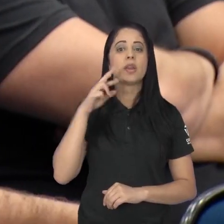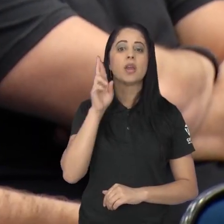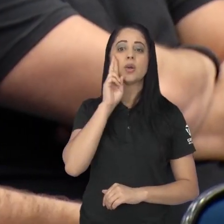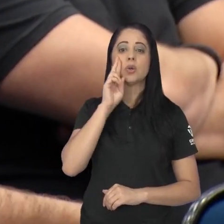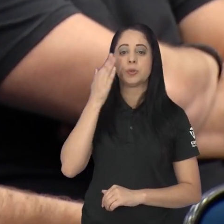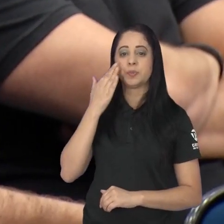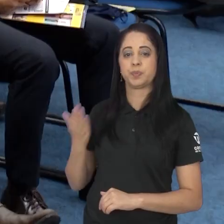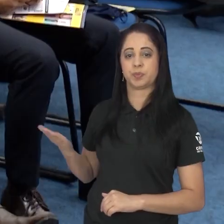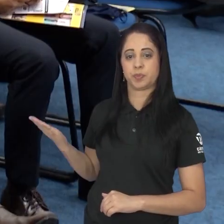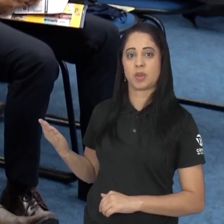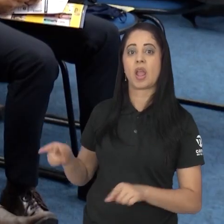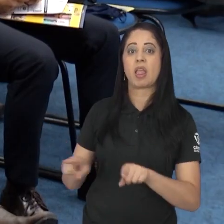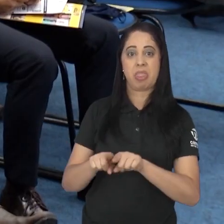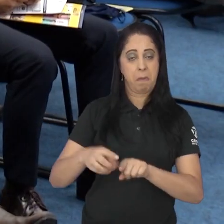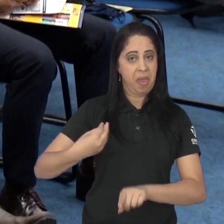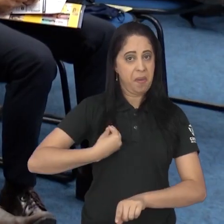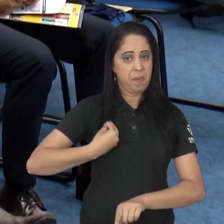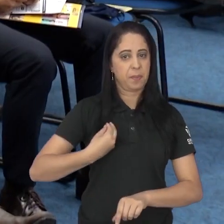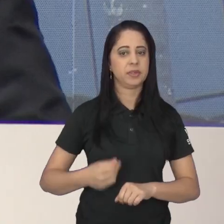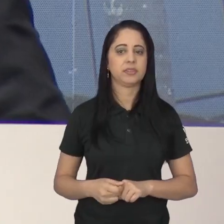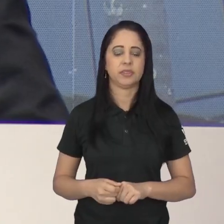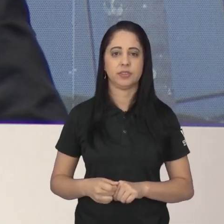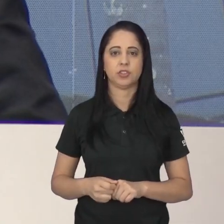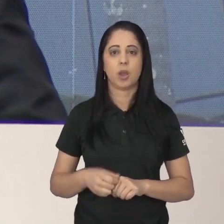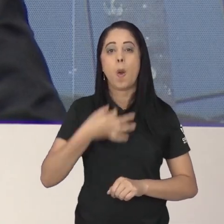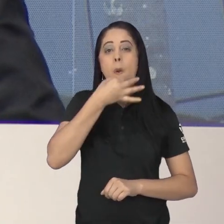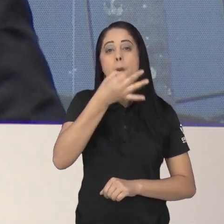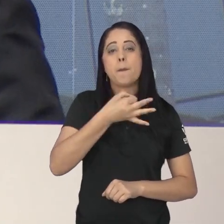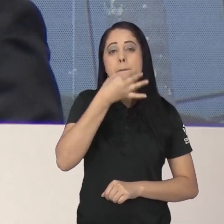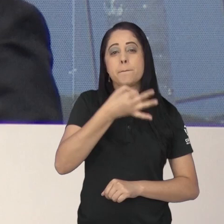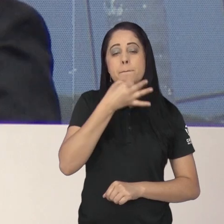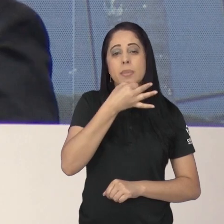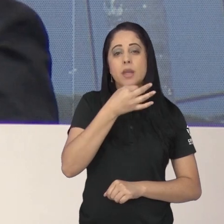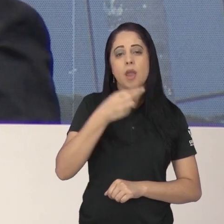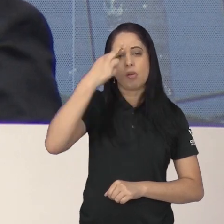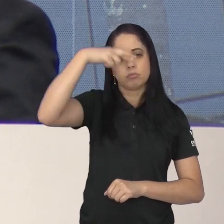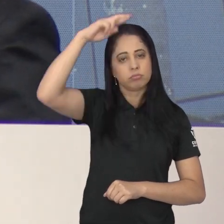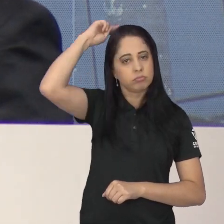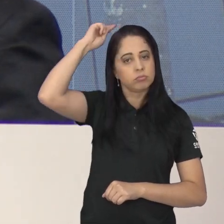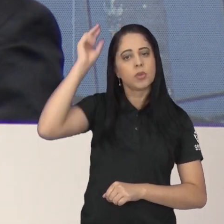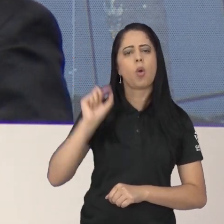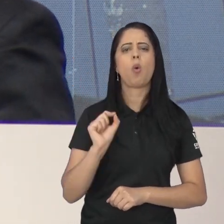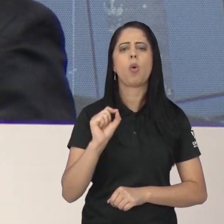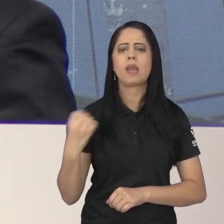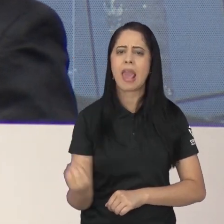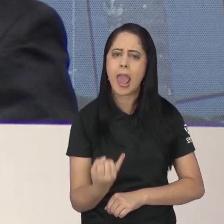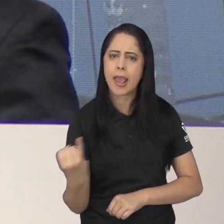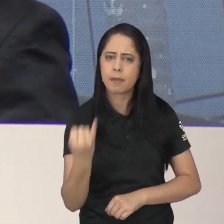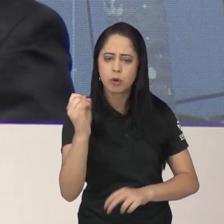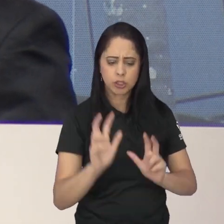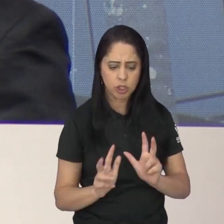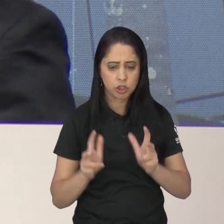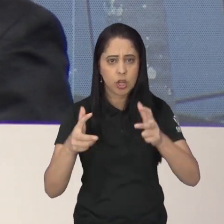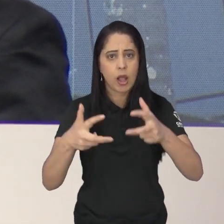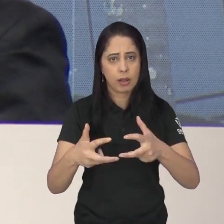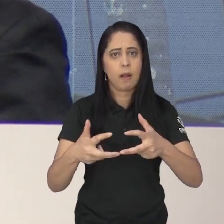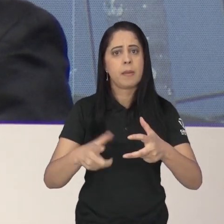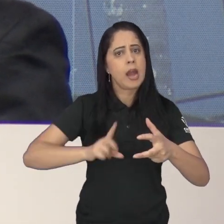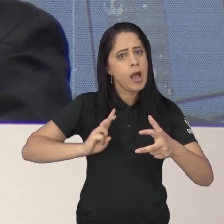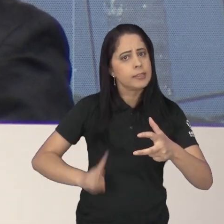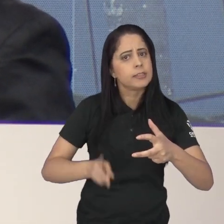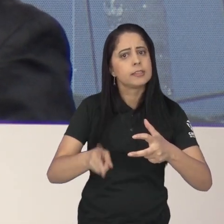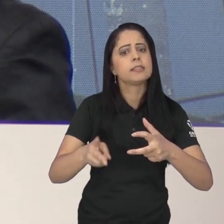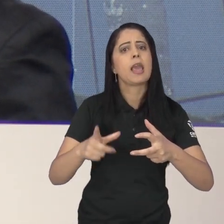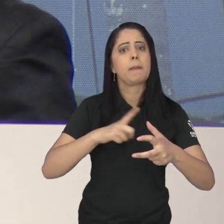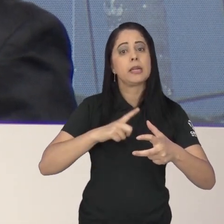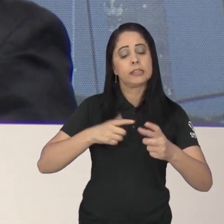vereador Renato Santiago também acompanhou o evento. Para o presidente do Legislativo, é de grande importância para a Câmara de São José sediar